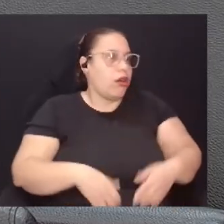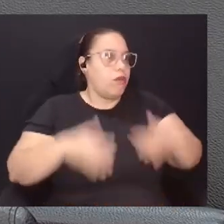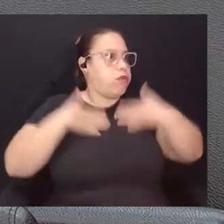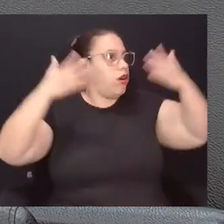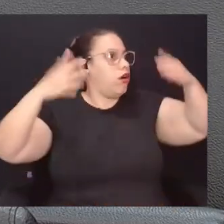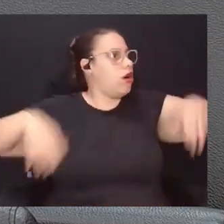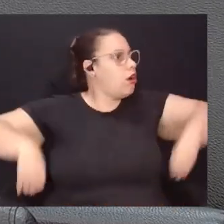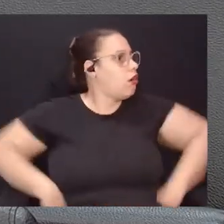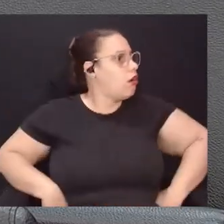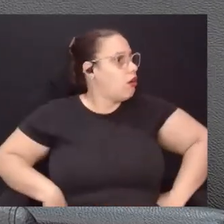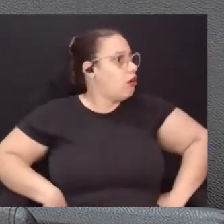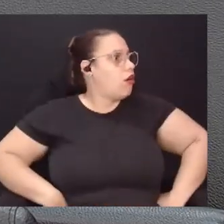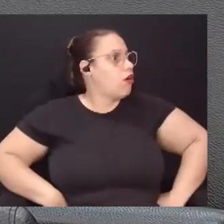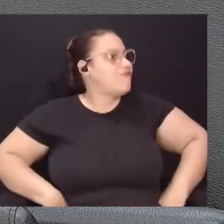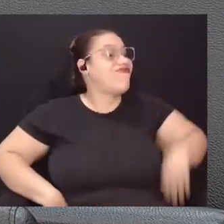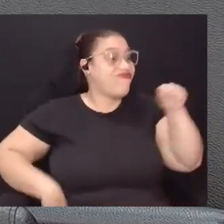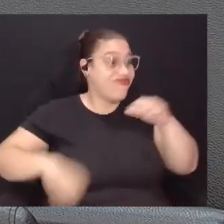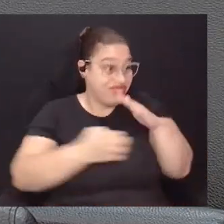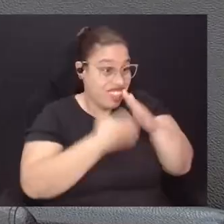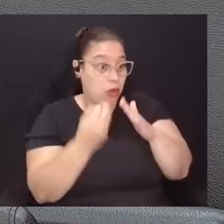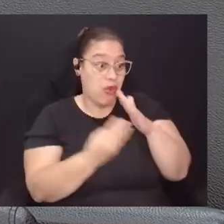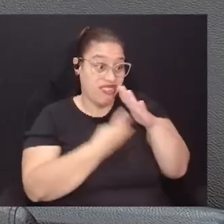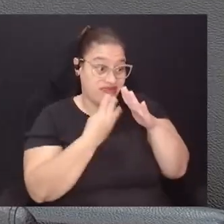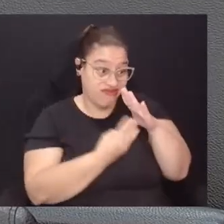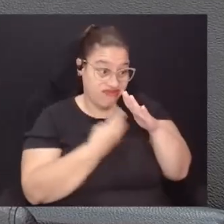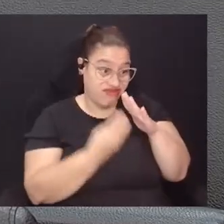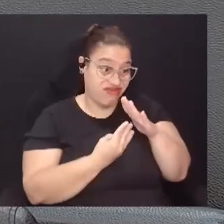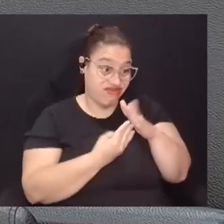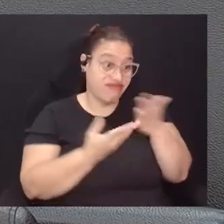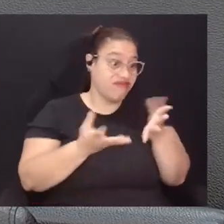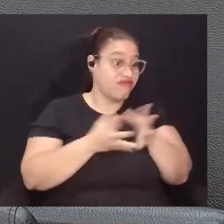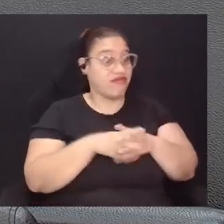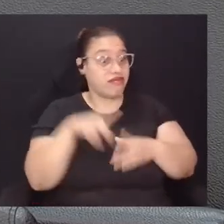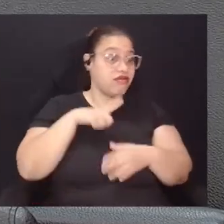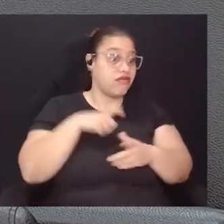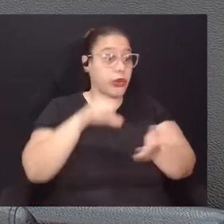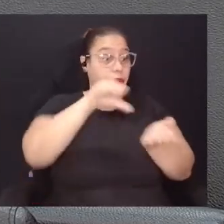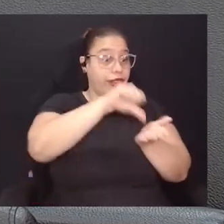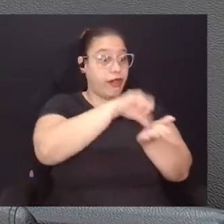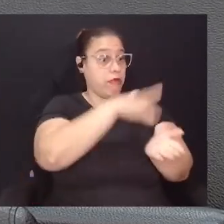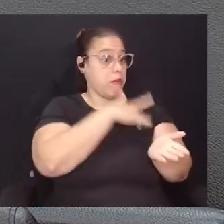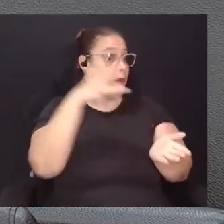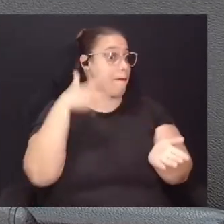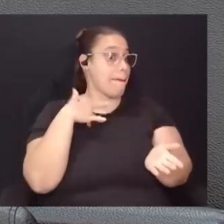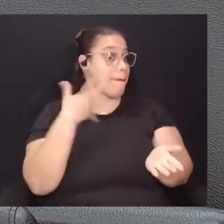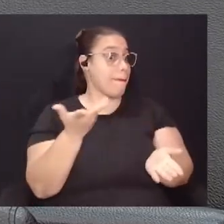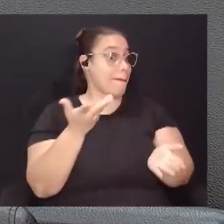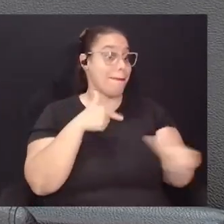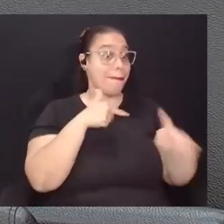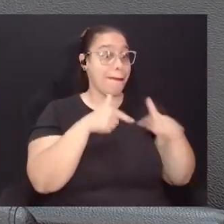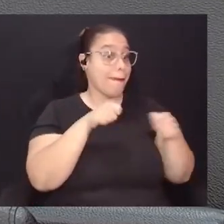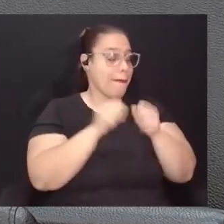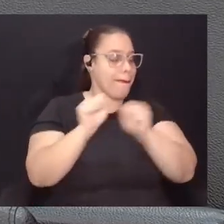bastante espanto, porque é uma empresa terceirizada, né, que ali tem dos centros de saúde, então